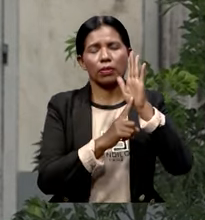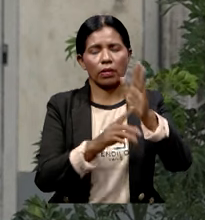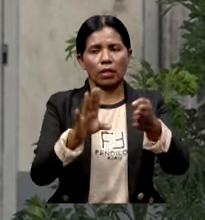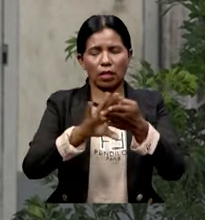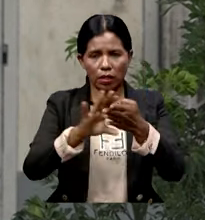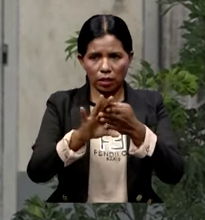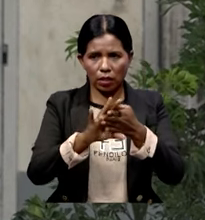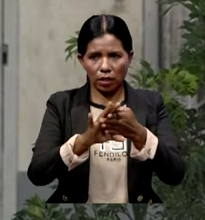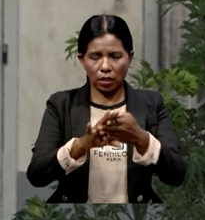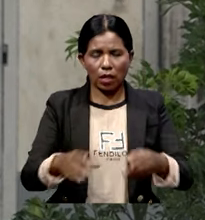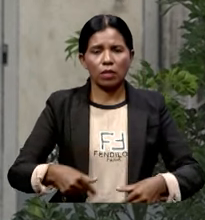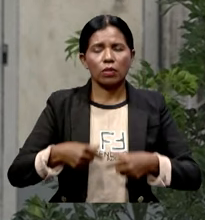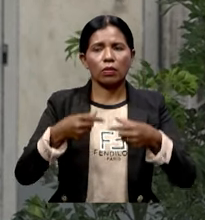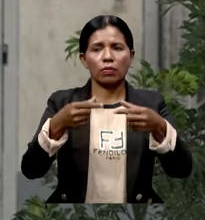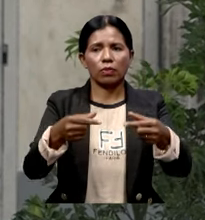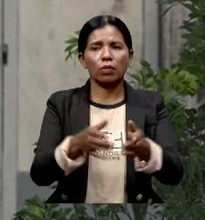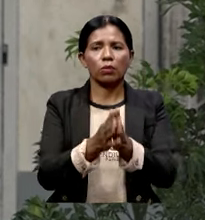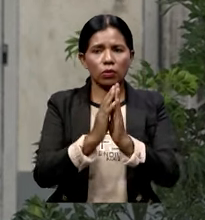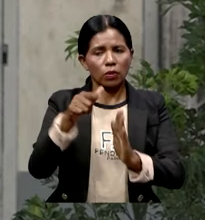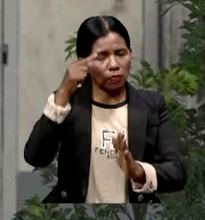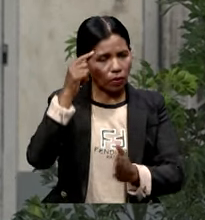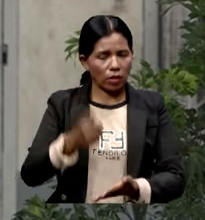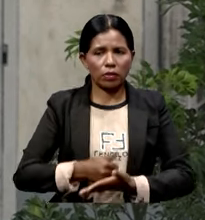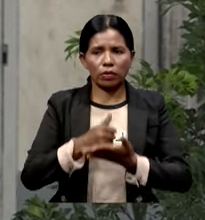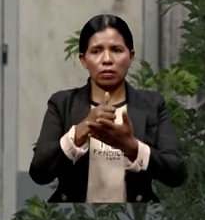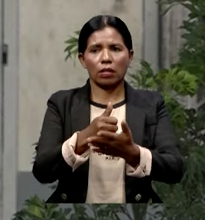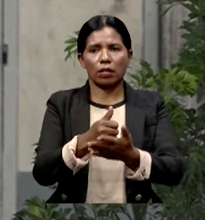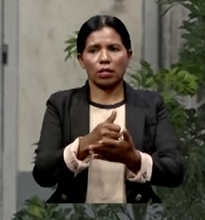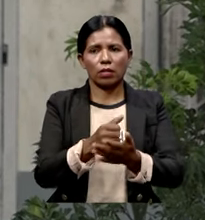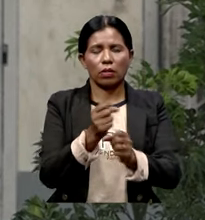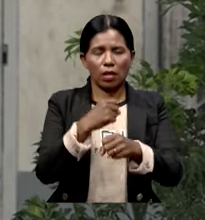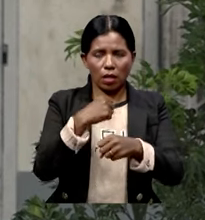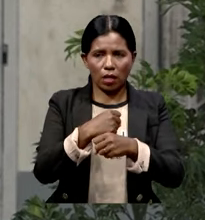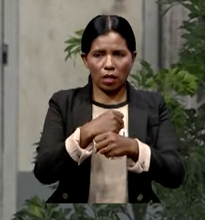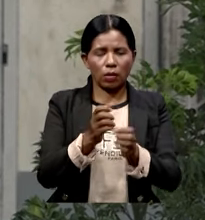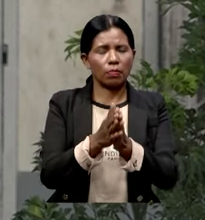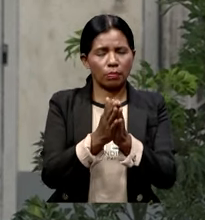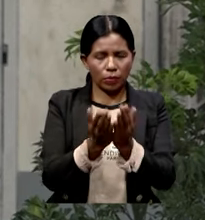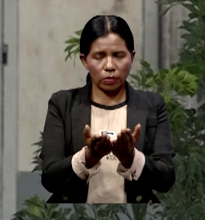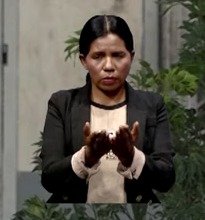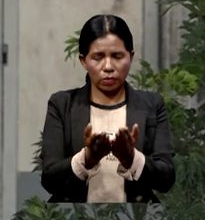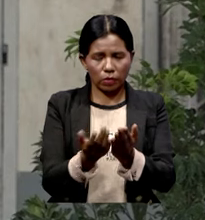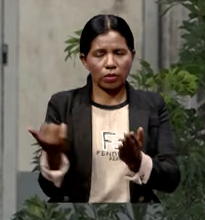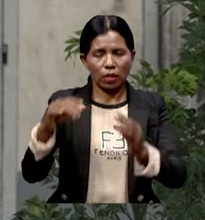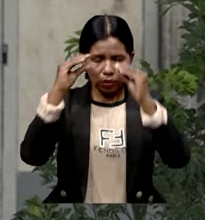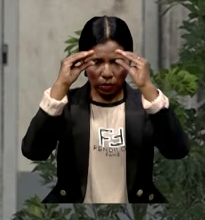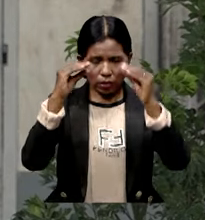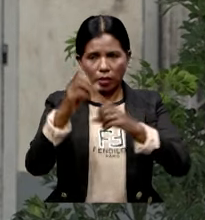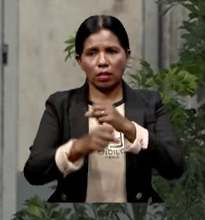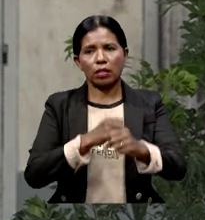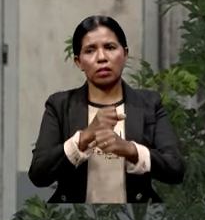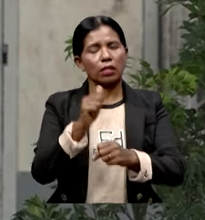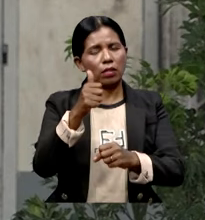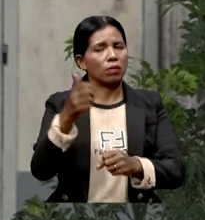a tu fornece fuso governo miniatura a tu imprimi libro didáticos tamba desu di tinan sanur